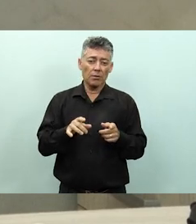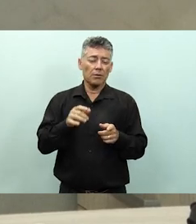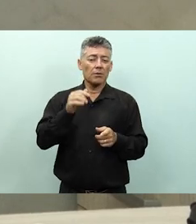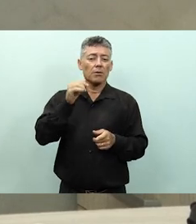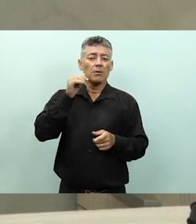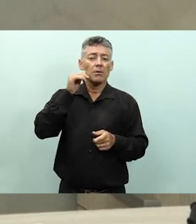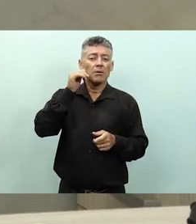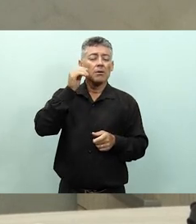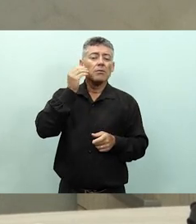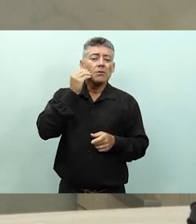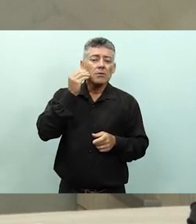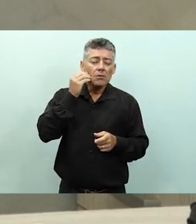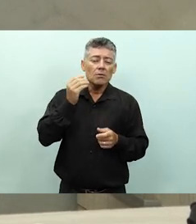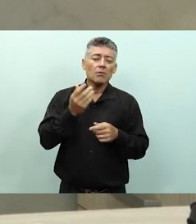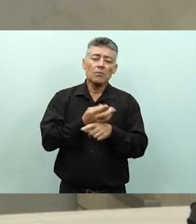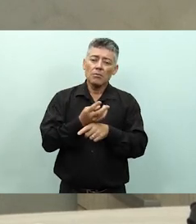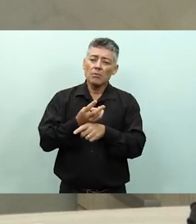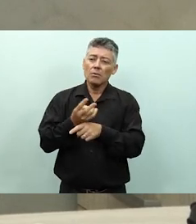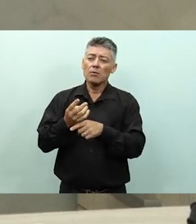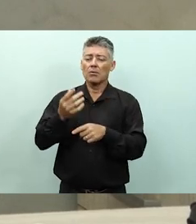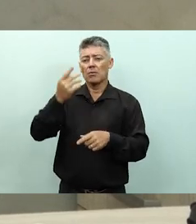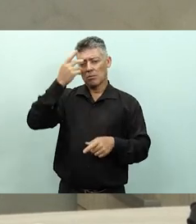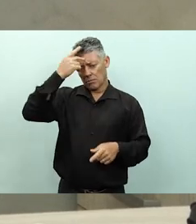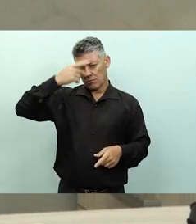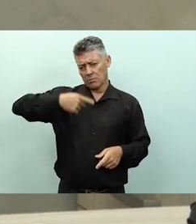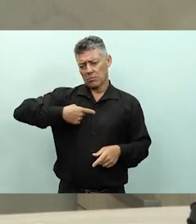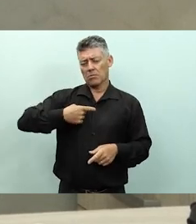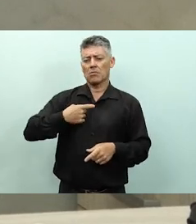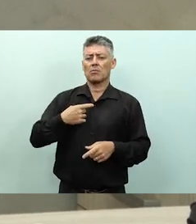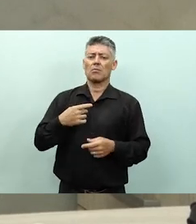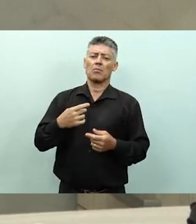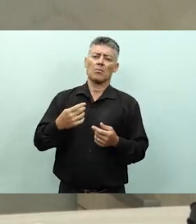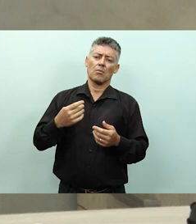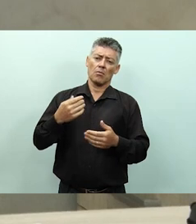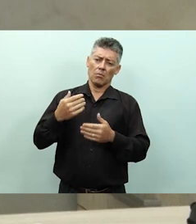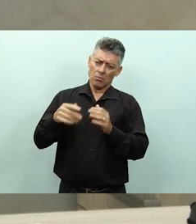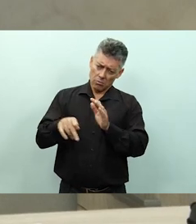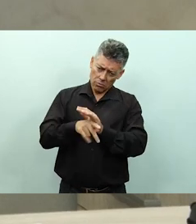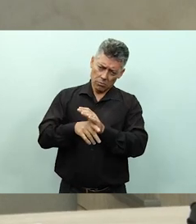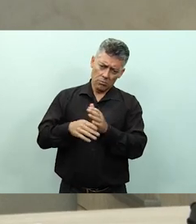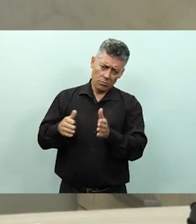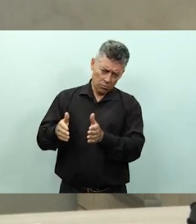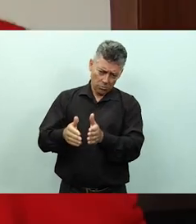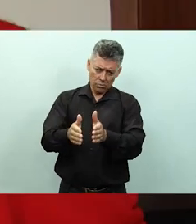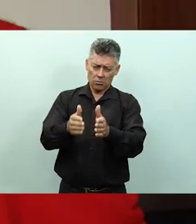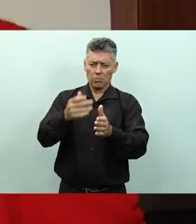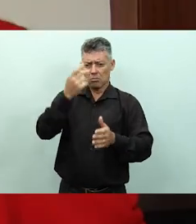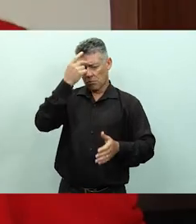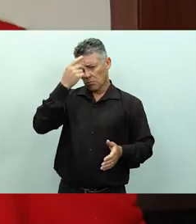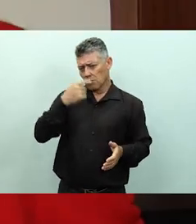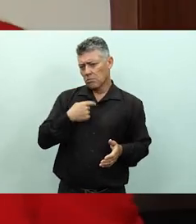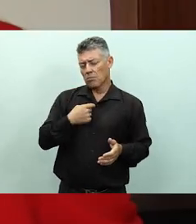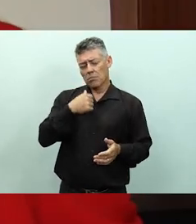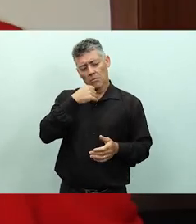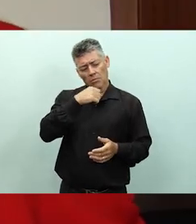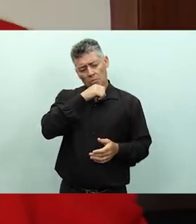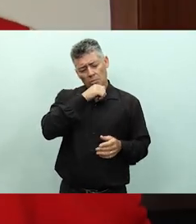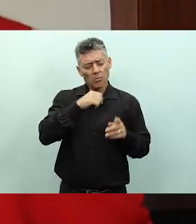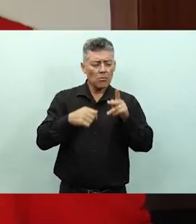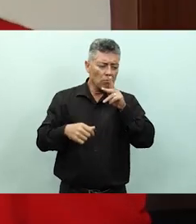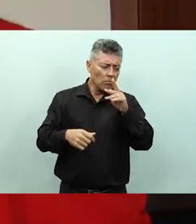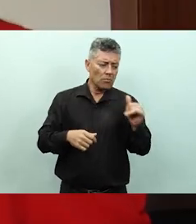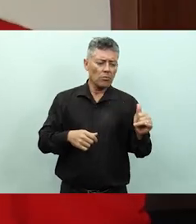tentativa, ou essa busca de Vilma de tentar essa independência, de buscar esse caminho próprio na sua carreira? A separação de mamãe e